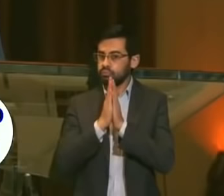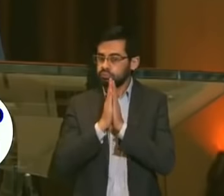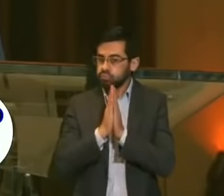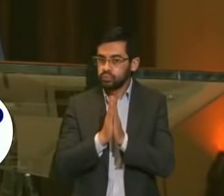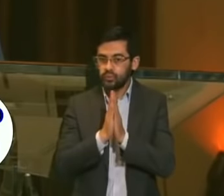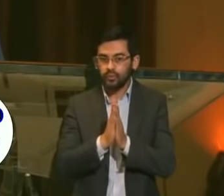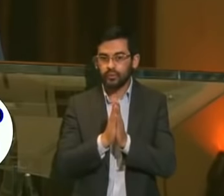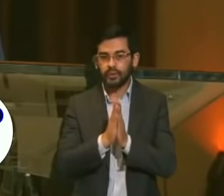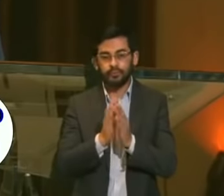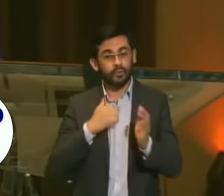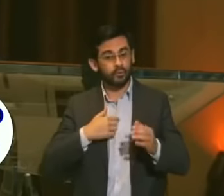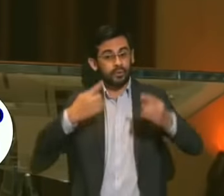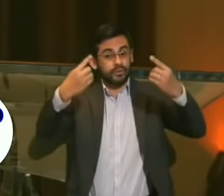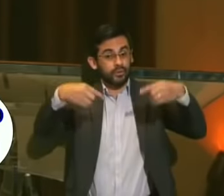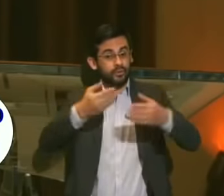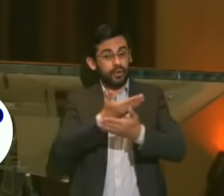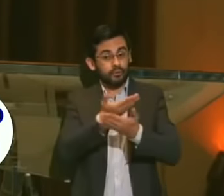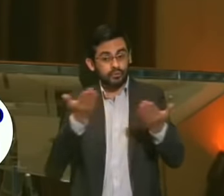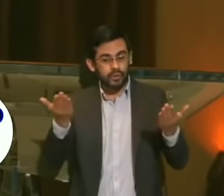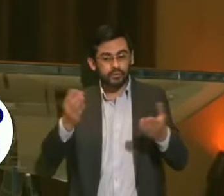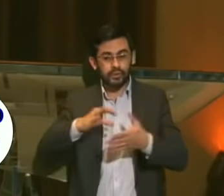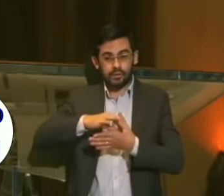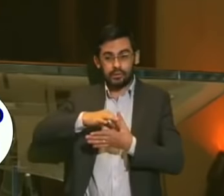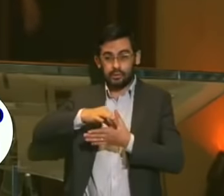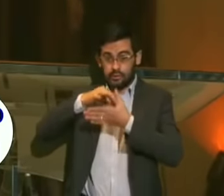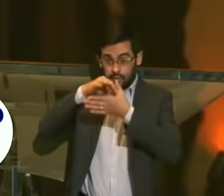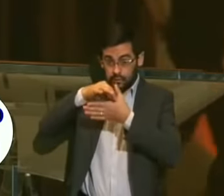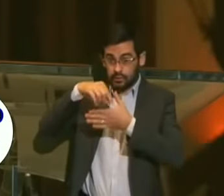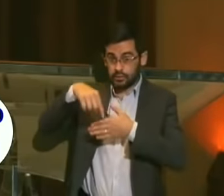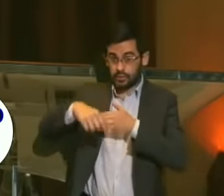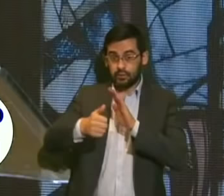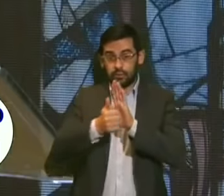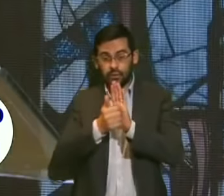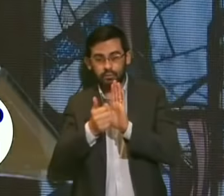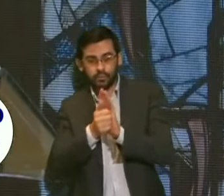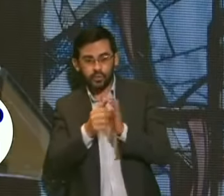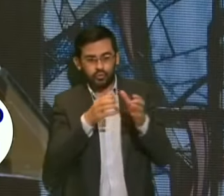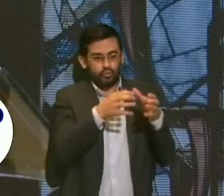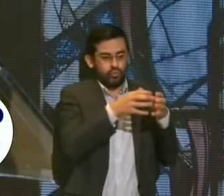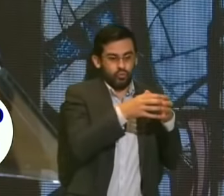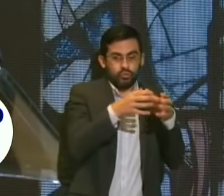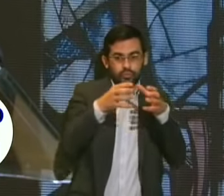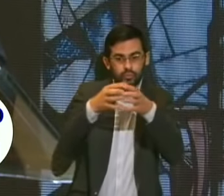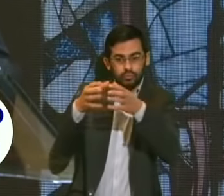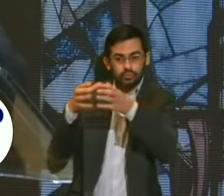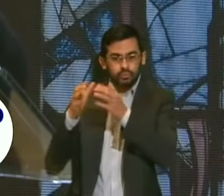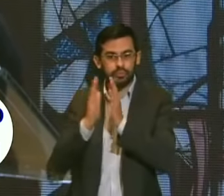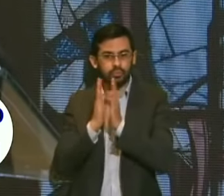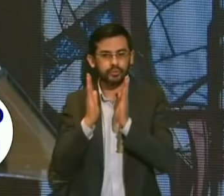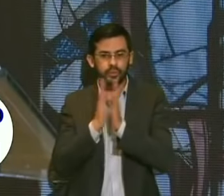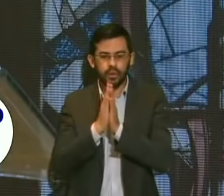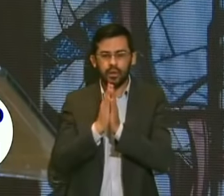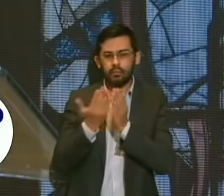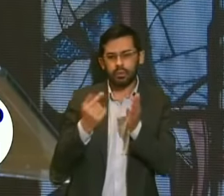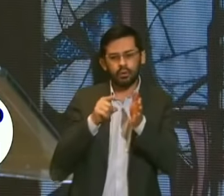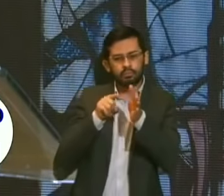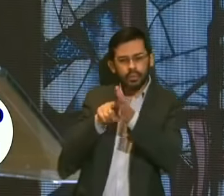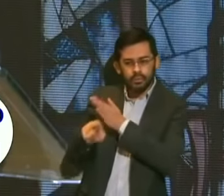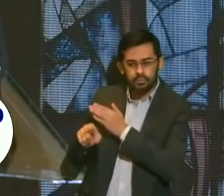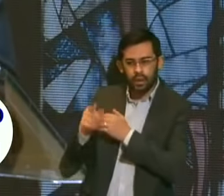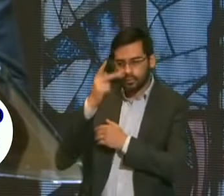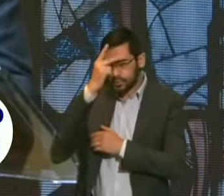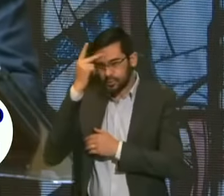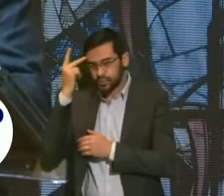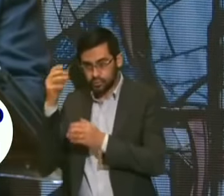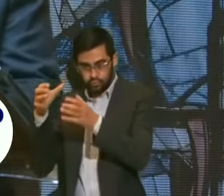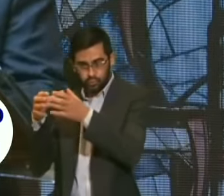queria desafiar os líderes, não é? Dos núcleos de oração, para consultar aqueles que